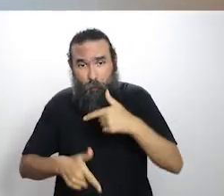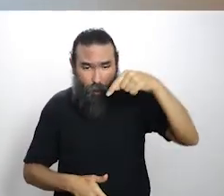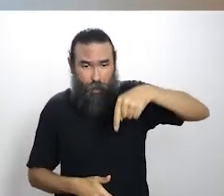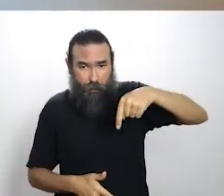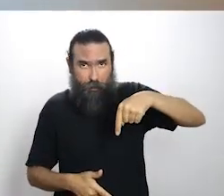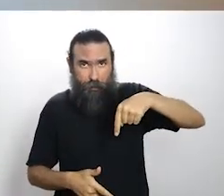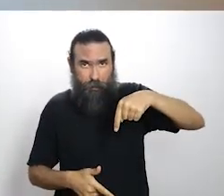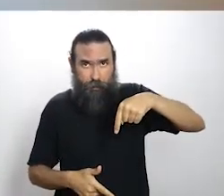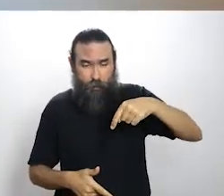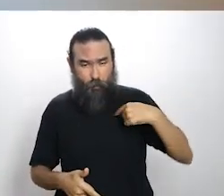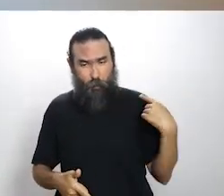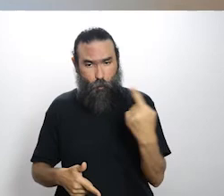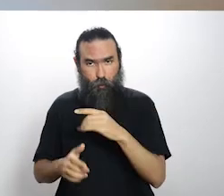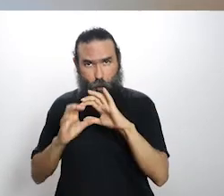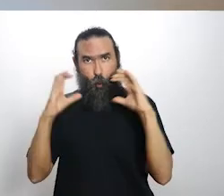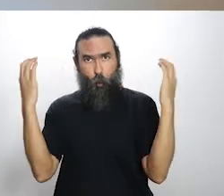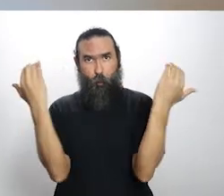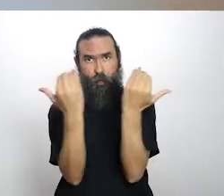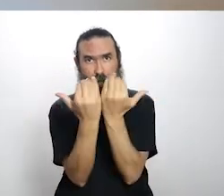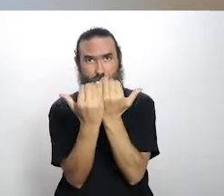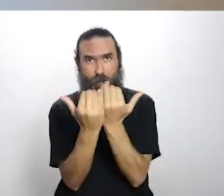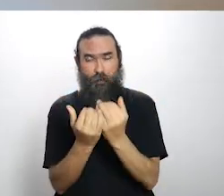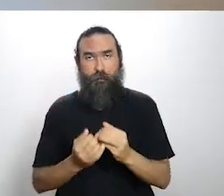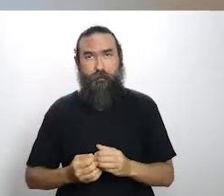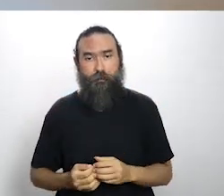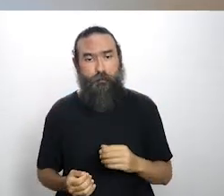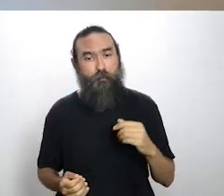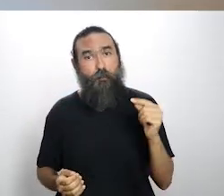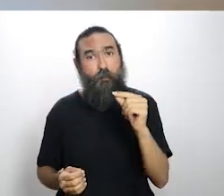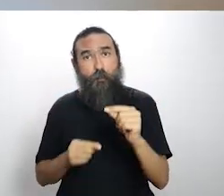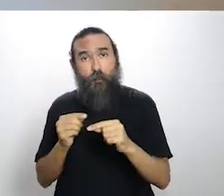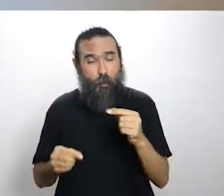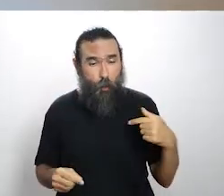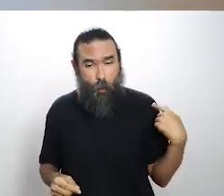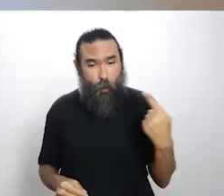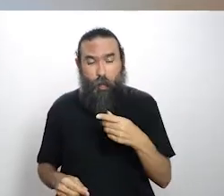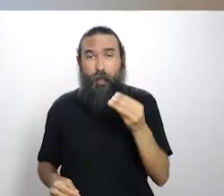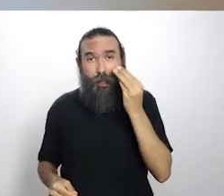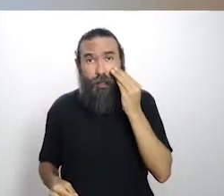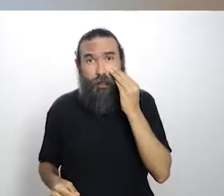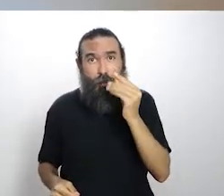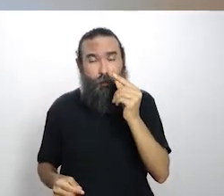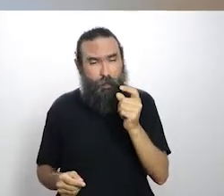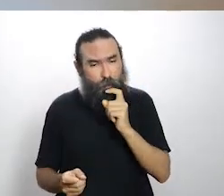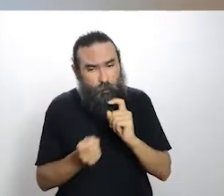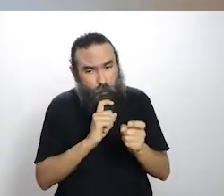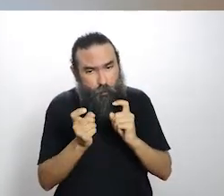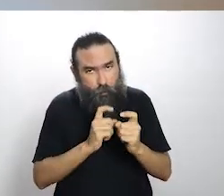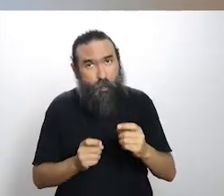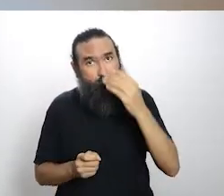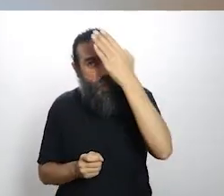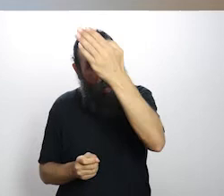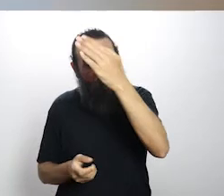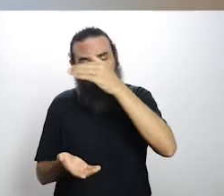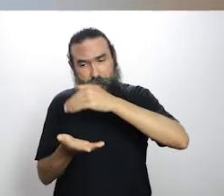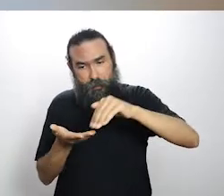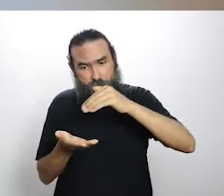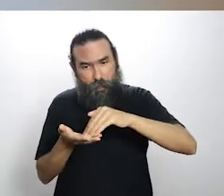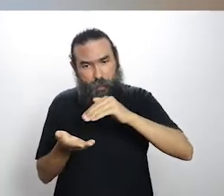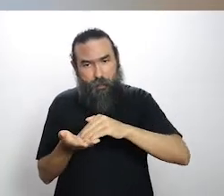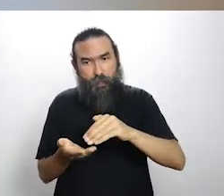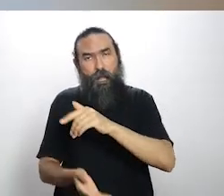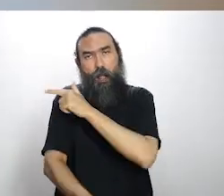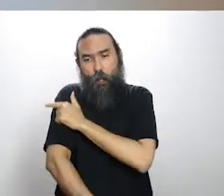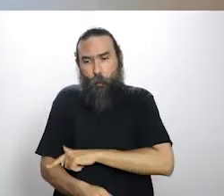tem tentado discutir com a Secretaria de Educação do município, com o Estado, e o que a gente